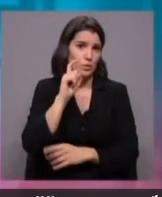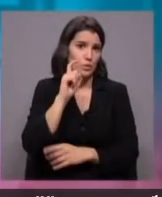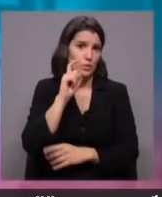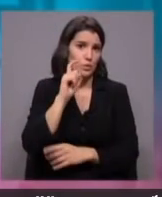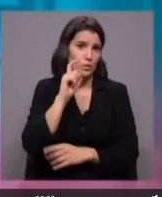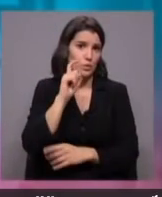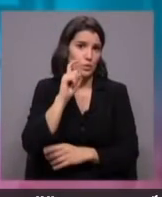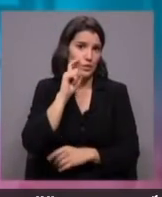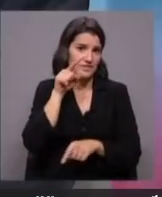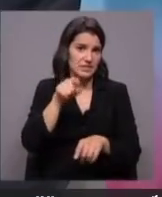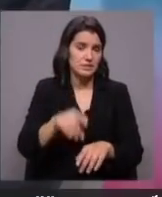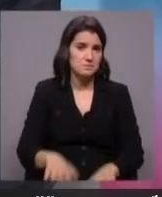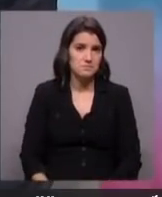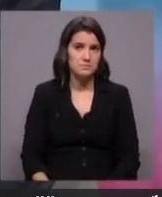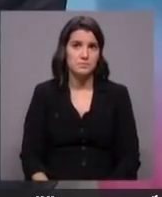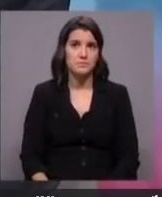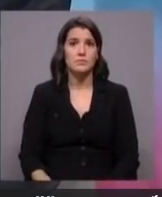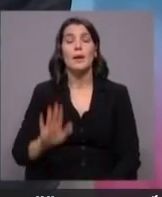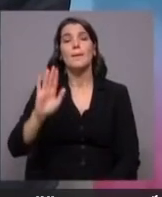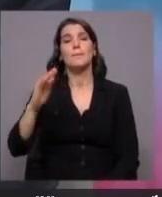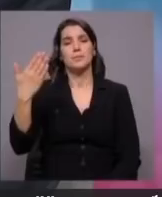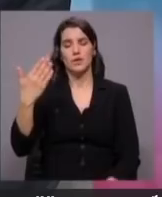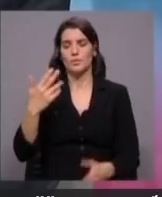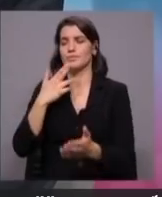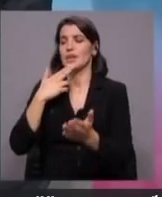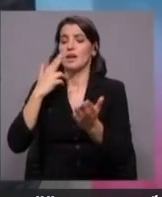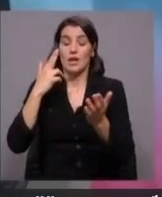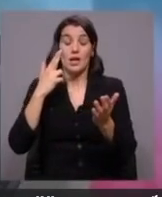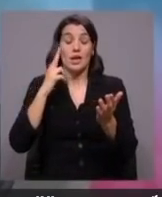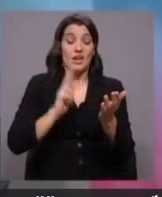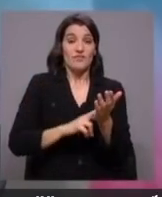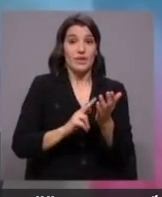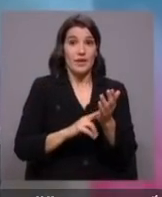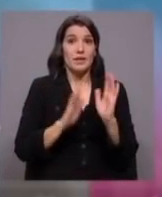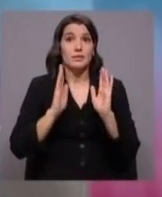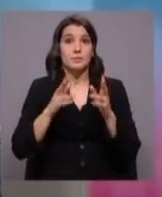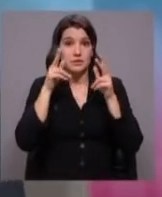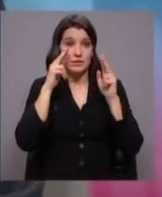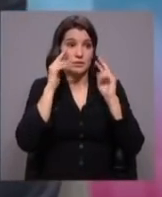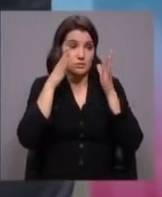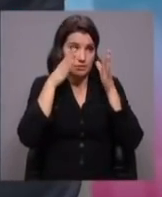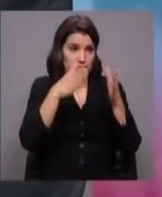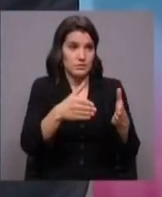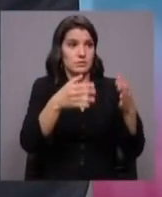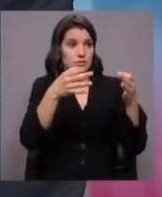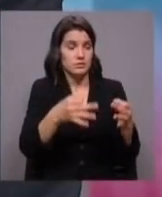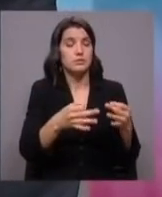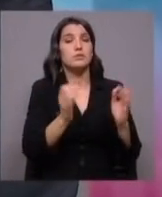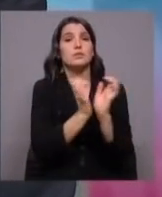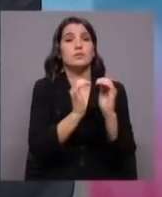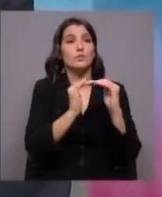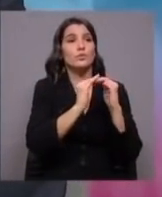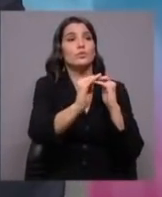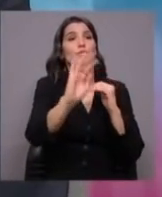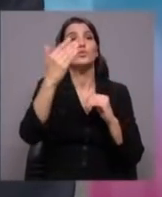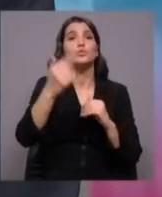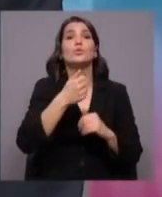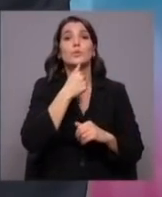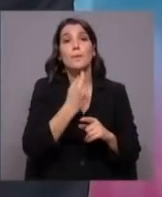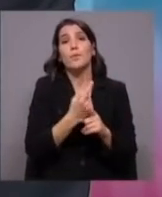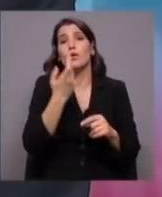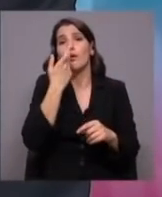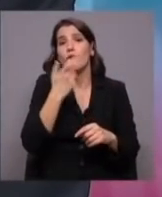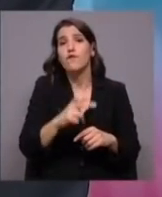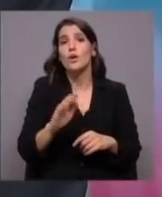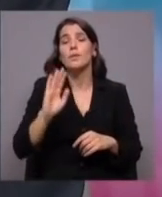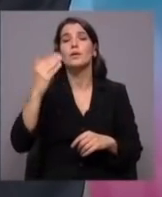na frase? Ah, pronto. É verdade que nós temos de olhar a sério para a sustentabilidade da Segurança Social... em nome das pensões de reforma futuras, portanto,